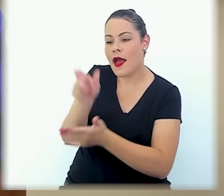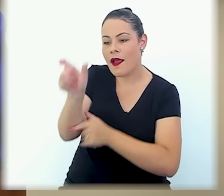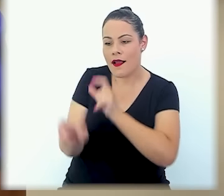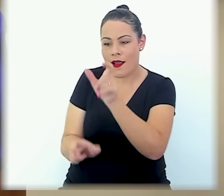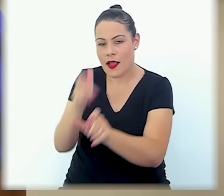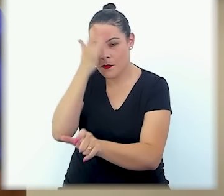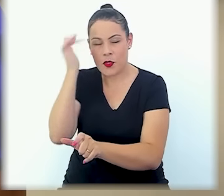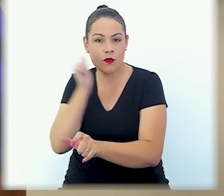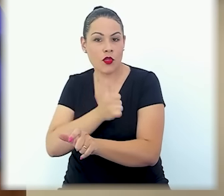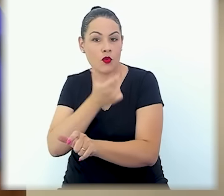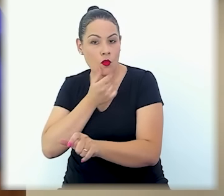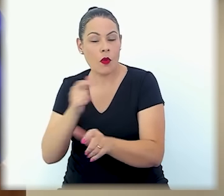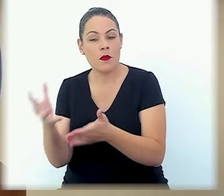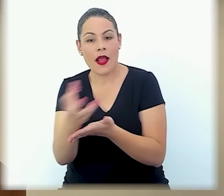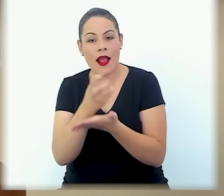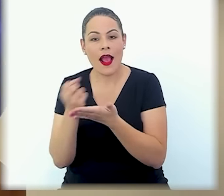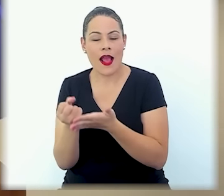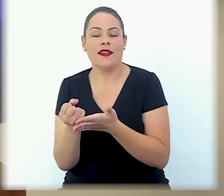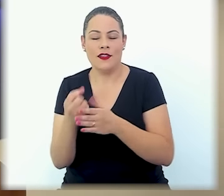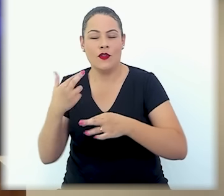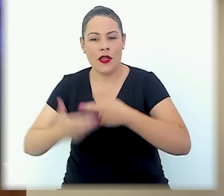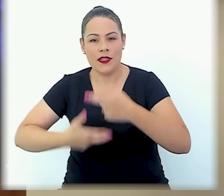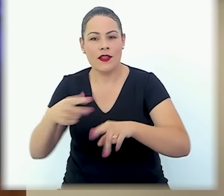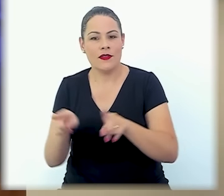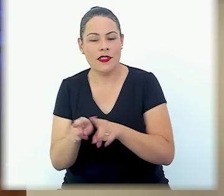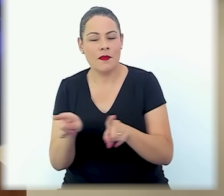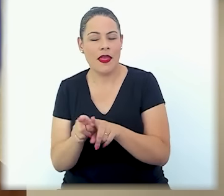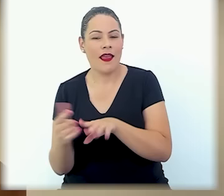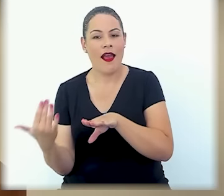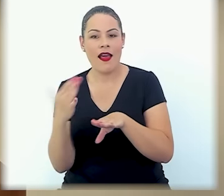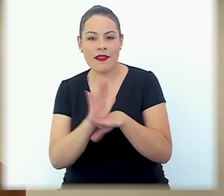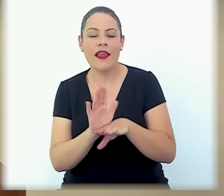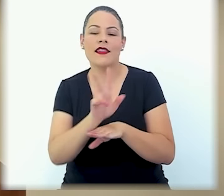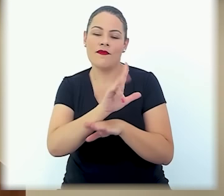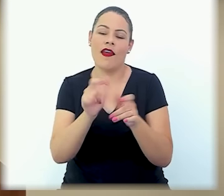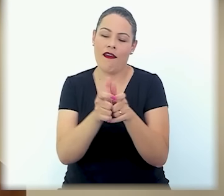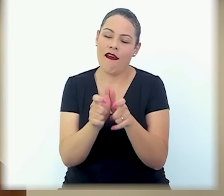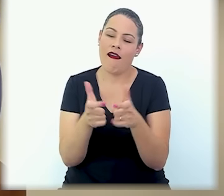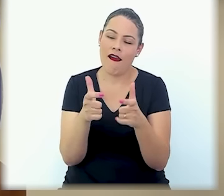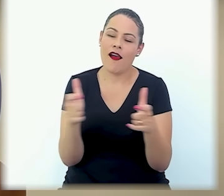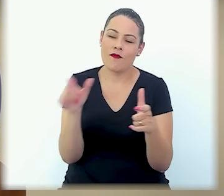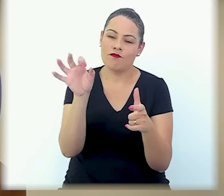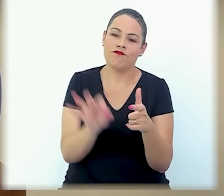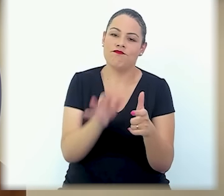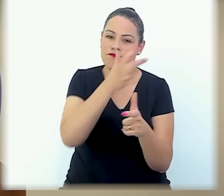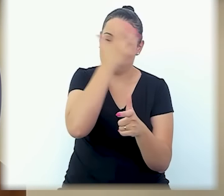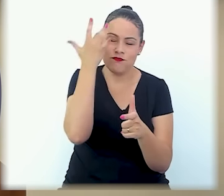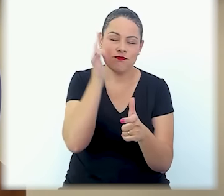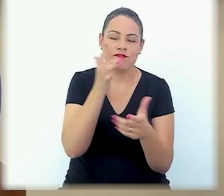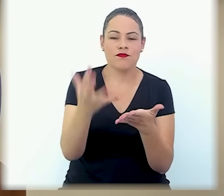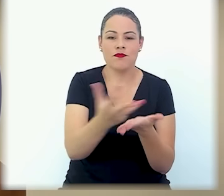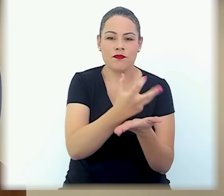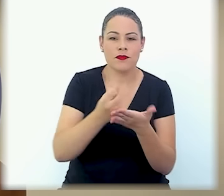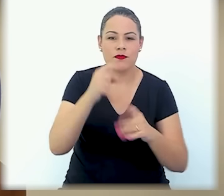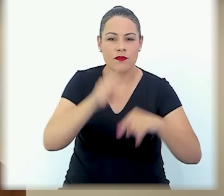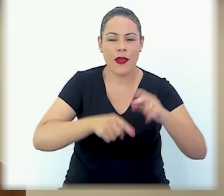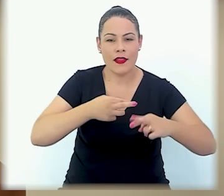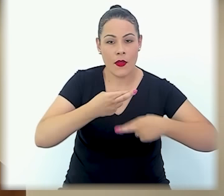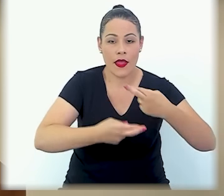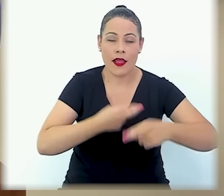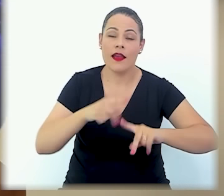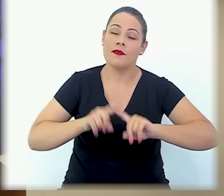que o catador e a catadora presta, a gente vai aumentar o índice de coleta de material